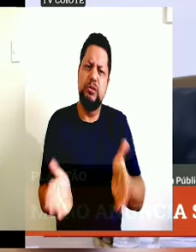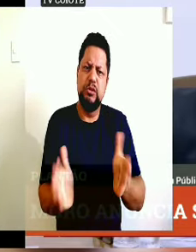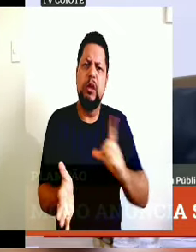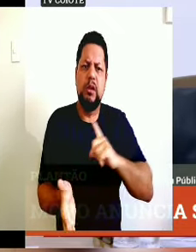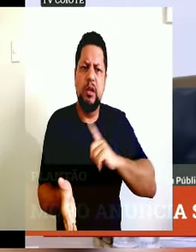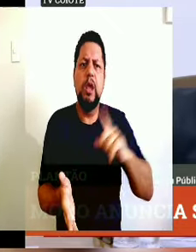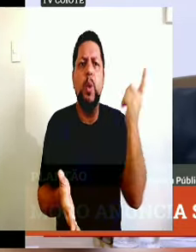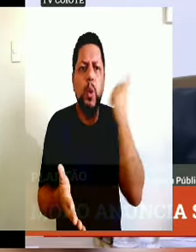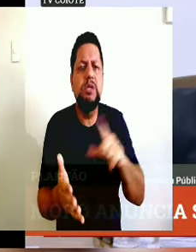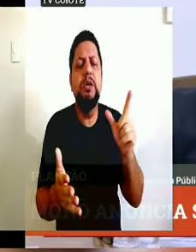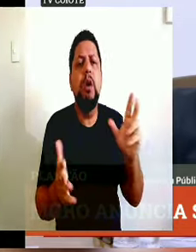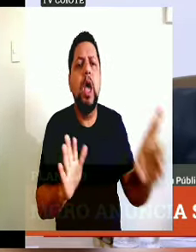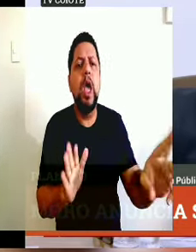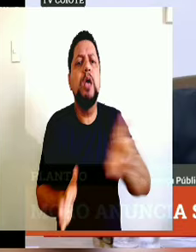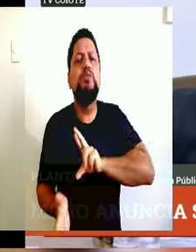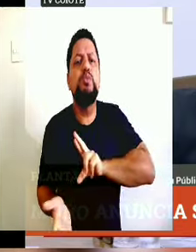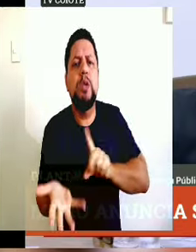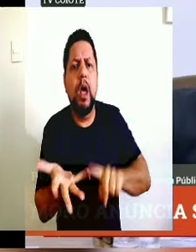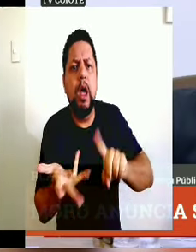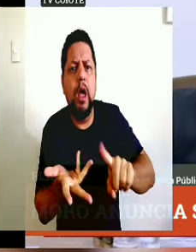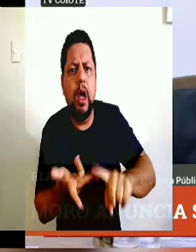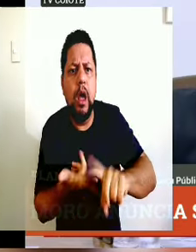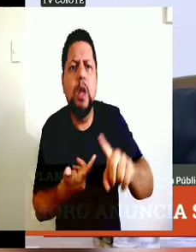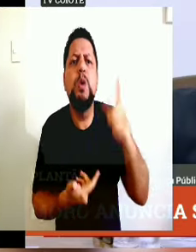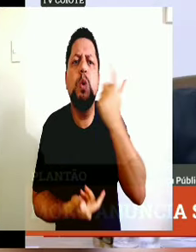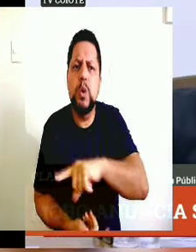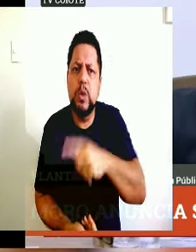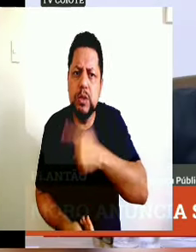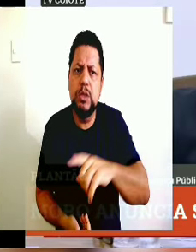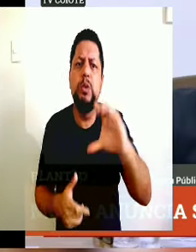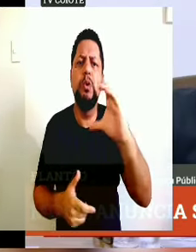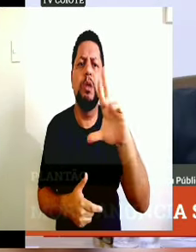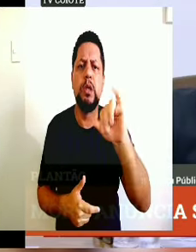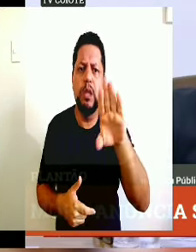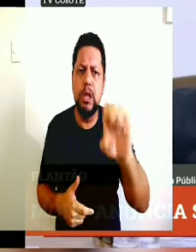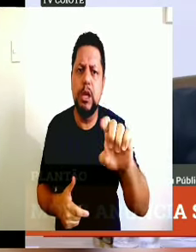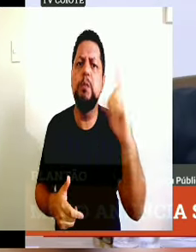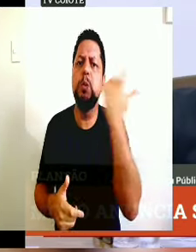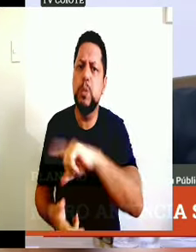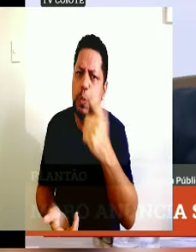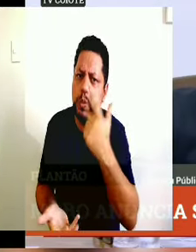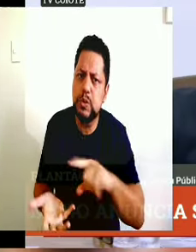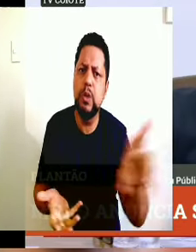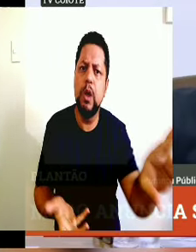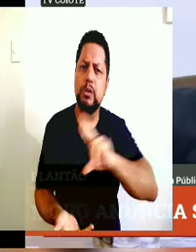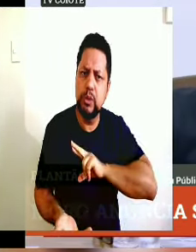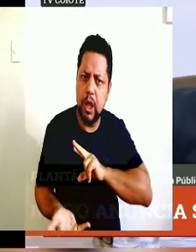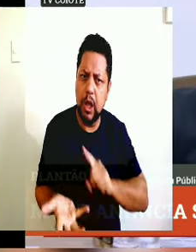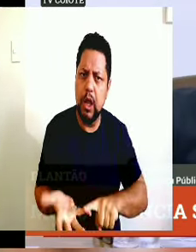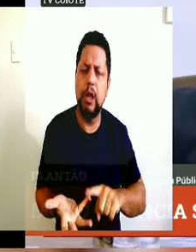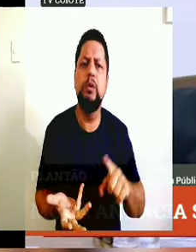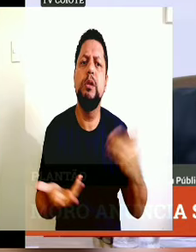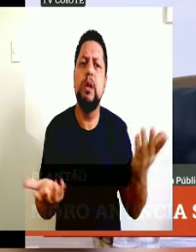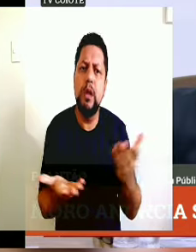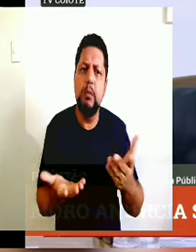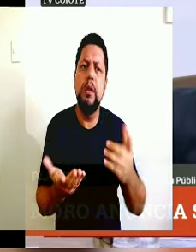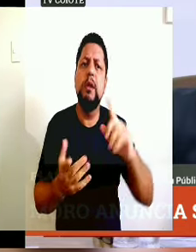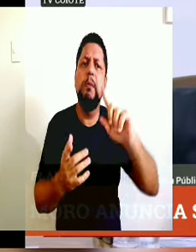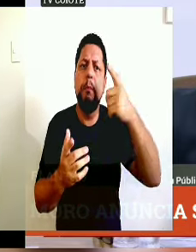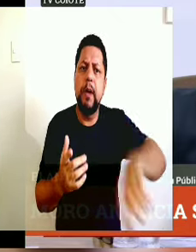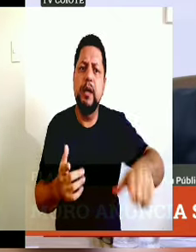eu já mencionei, como as questões de combate ao crime organizado, mas nós tivemos aqui, permito-me dizer, uma